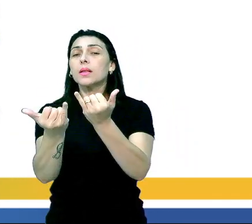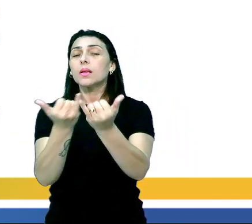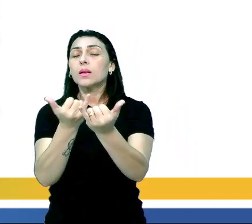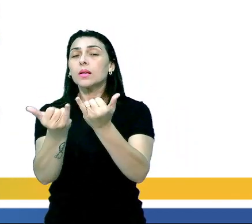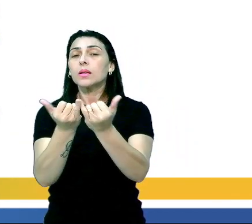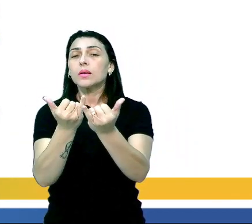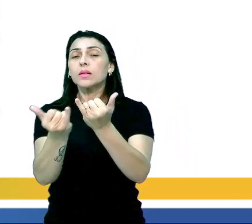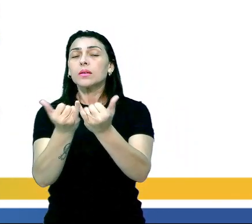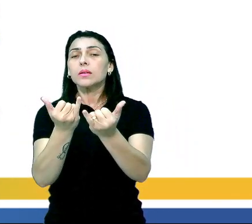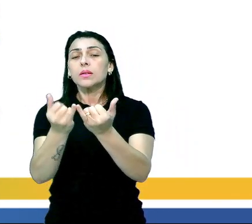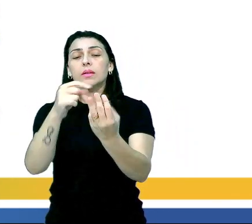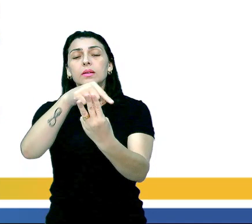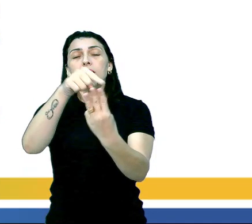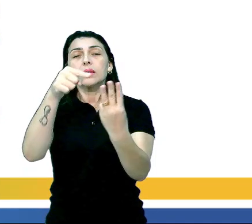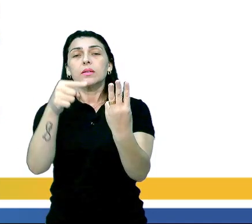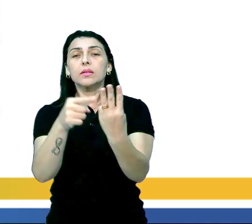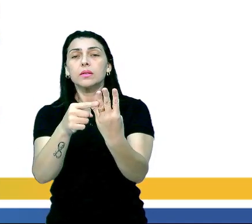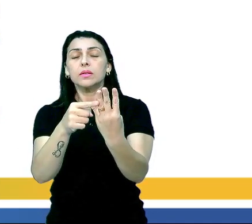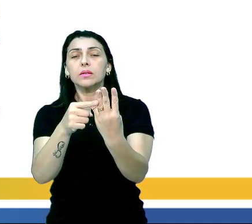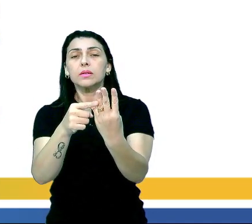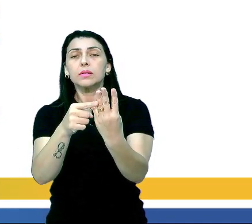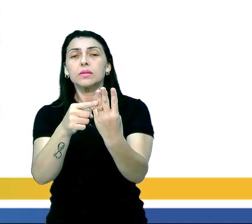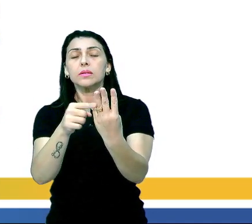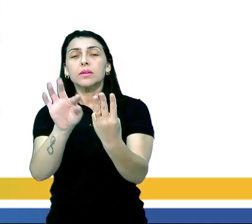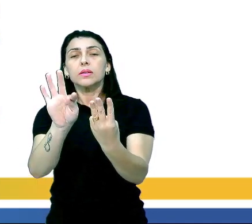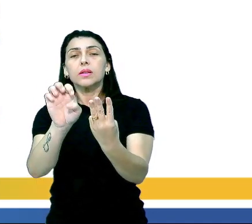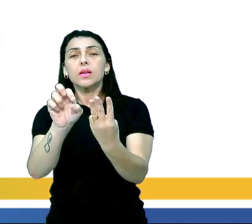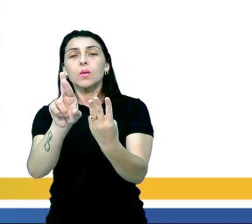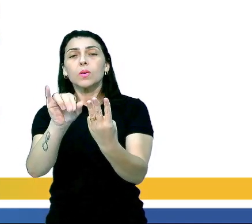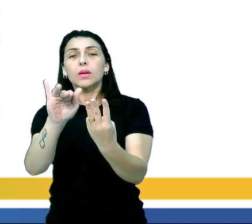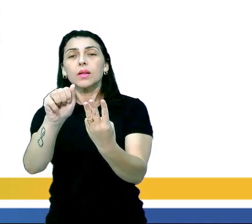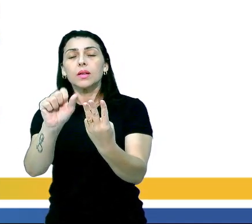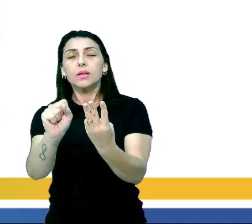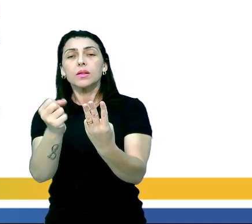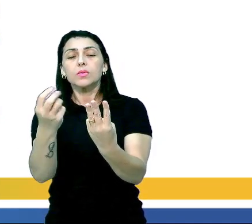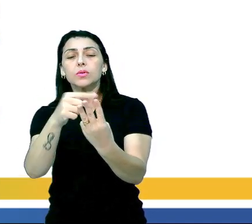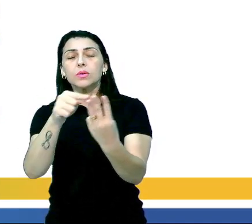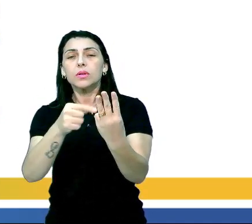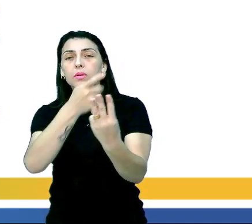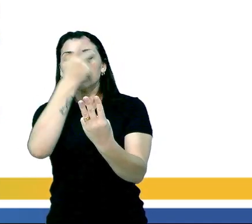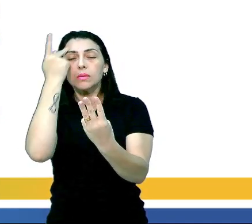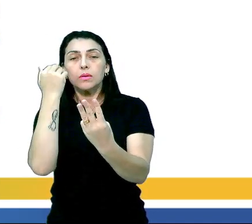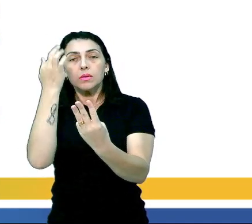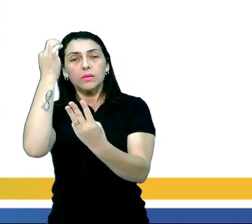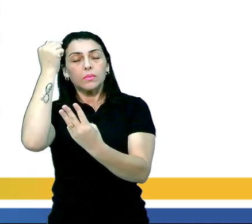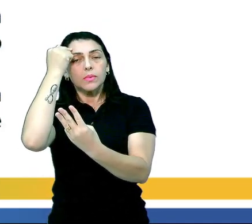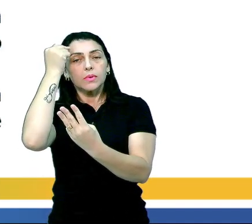entre essas três teorias. Então, entre esses três teóricos.